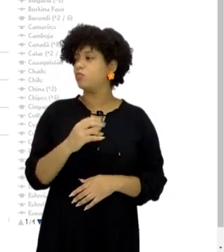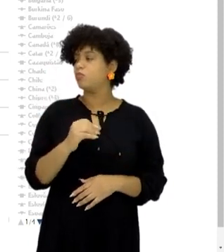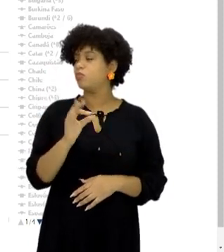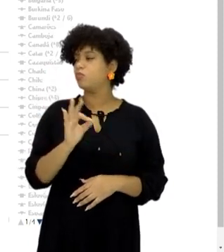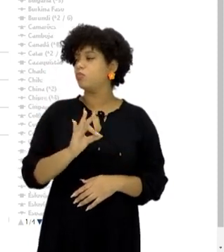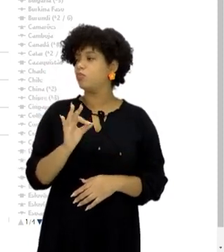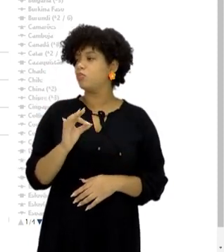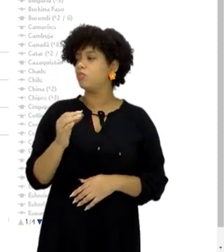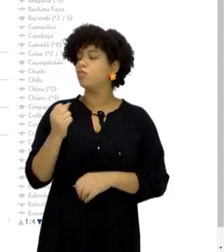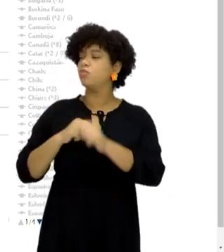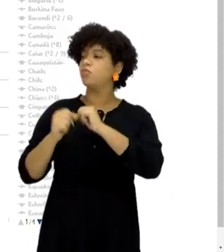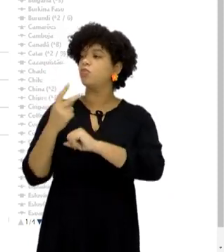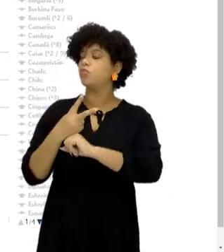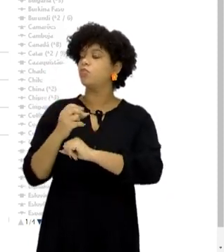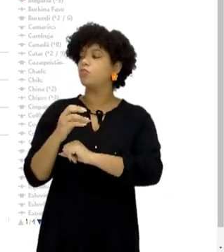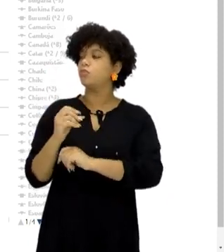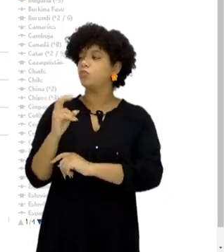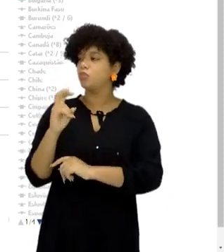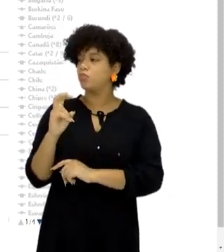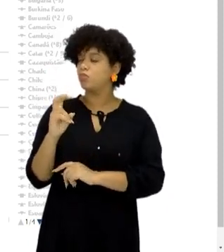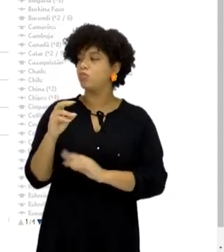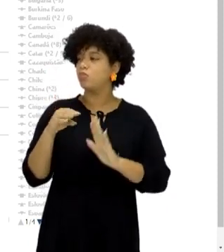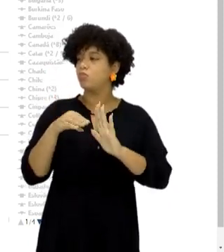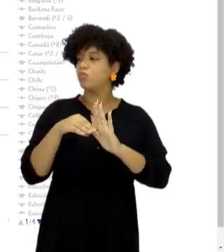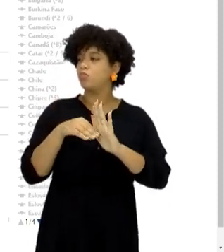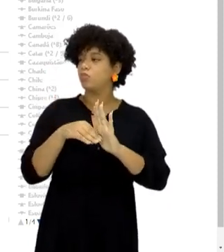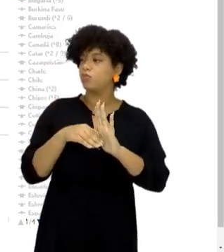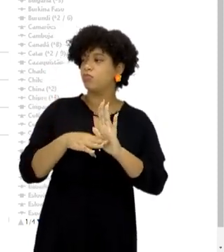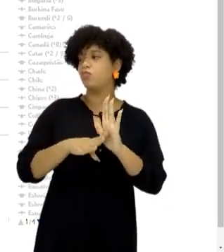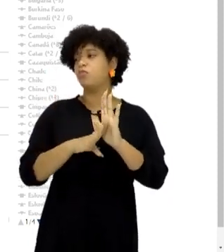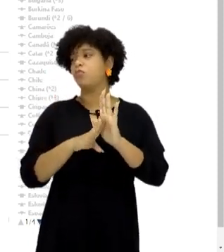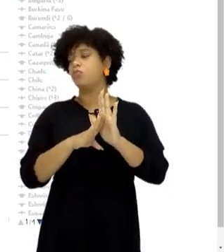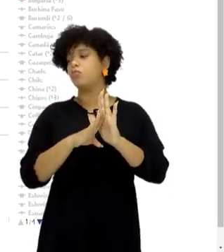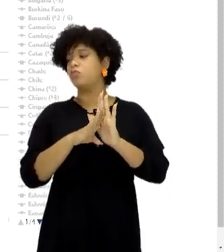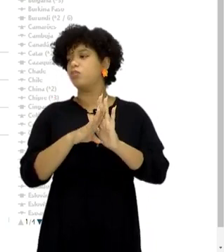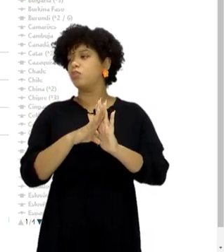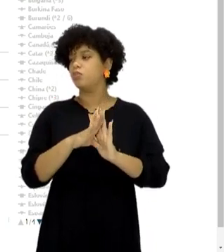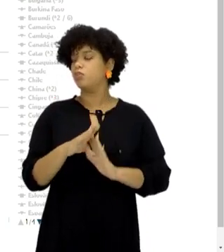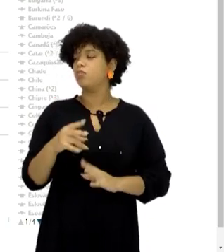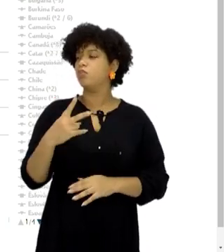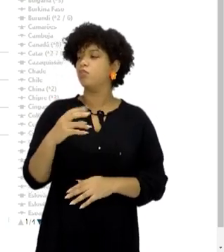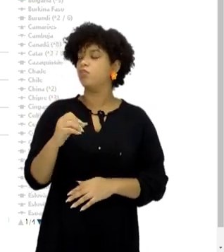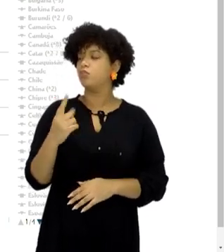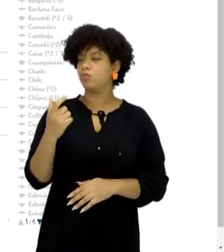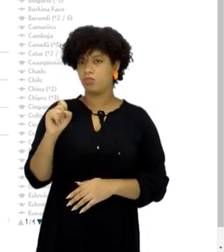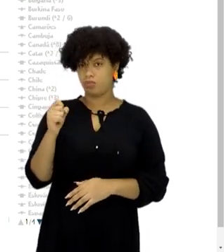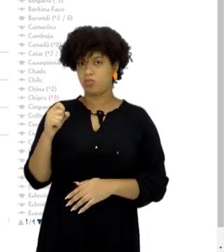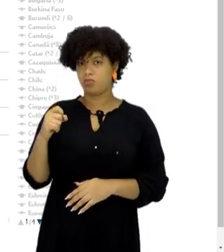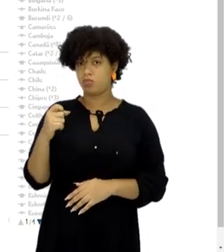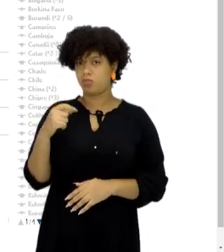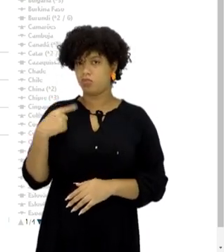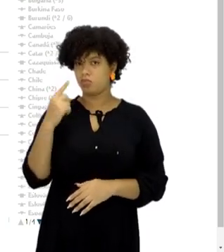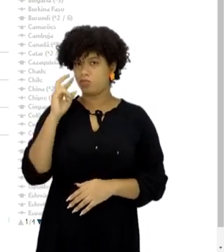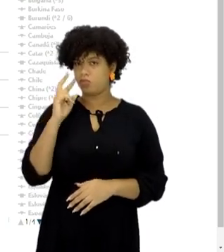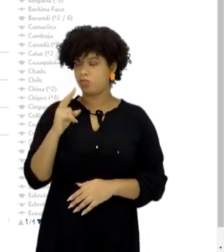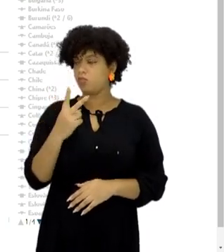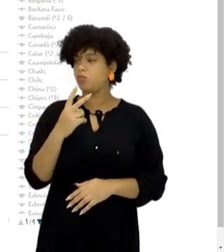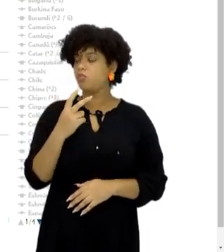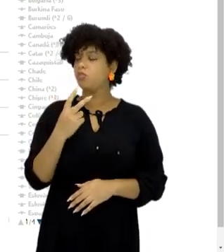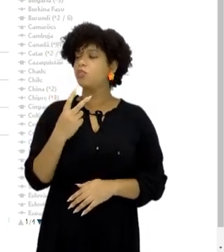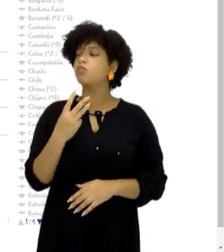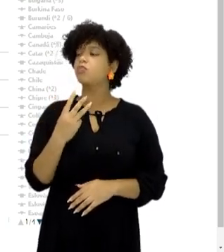fazer uma comparação. Aí ele vai descendo, vai subindo, chegando em 2018, como a gente viu lá,